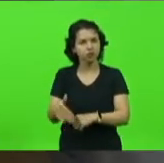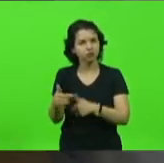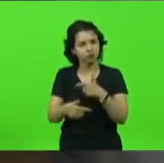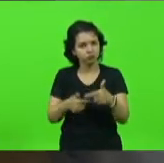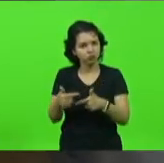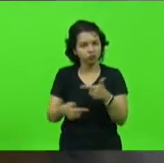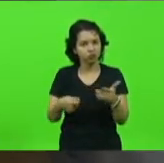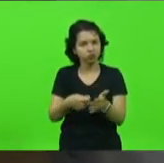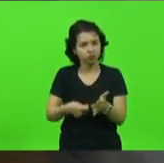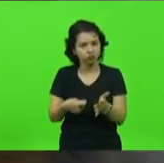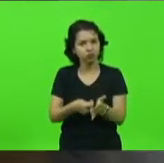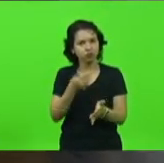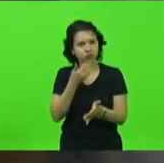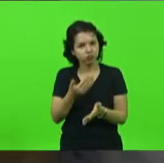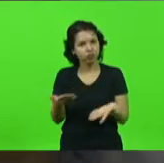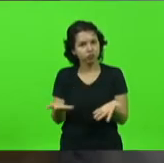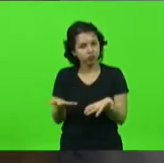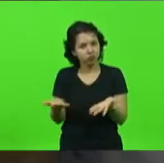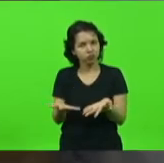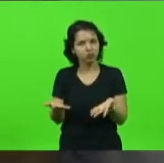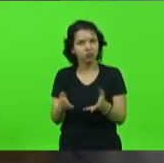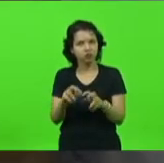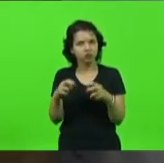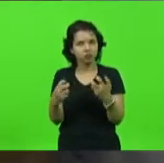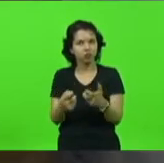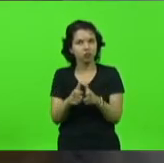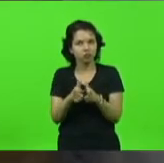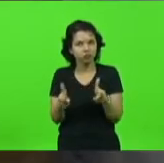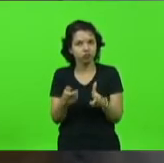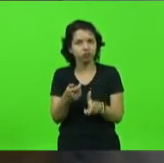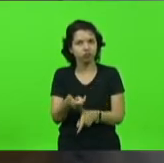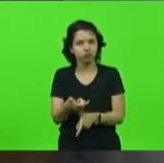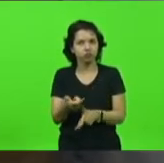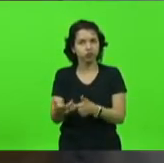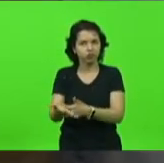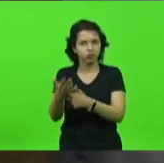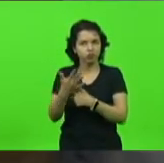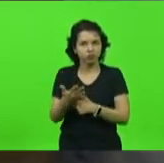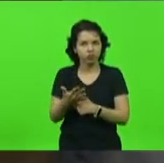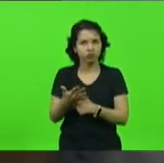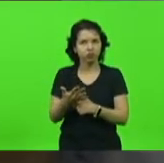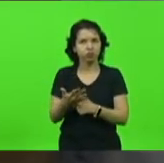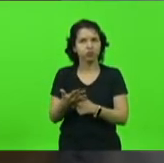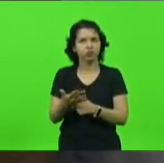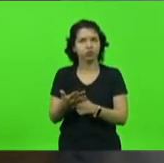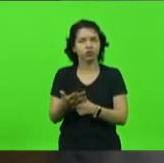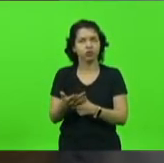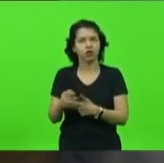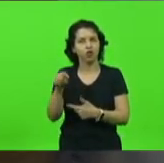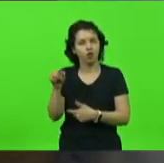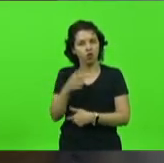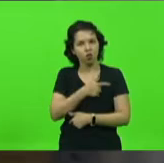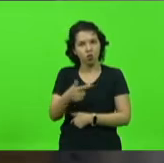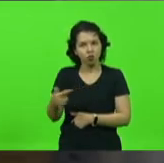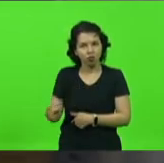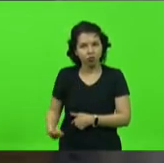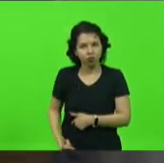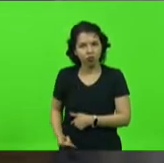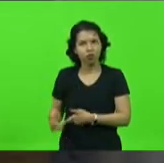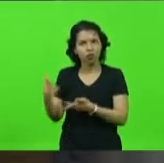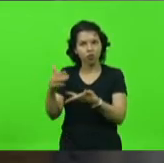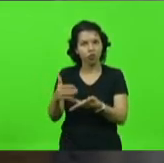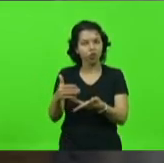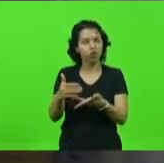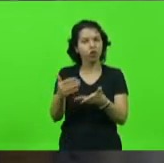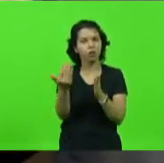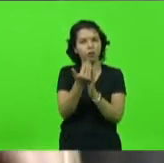quase cheio, que nos ajudem a convencer o governo de mandar para a casa legislativa aqui um projeto de plano